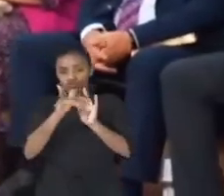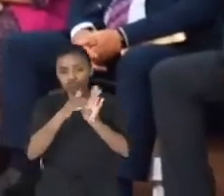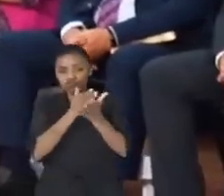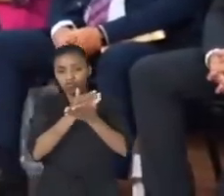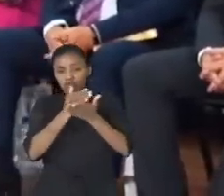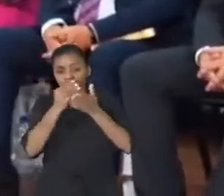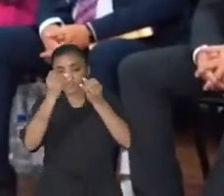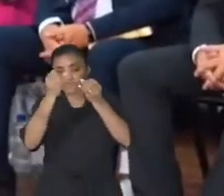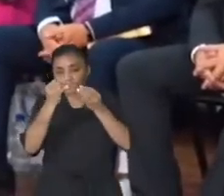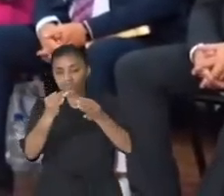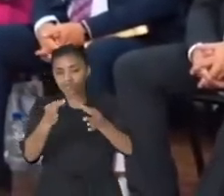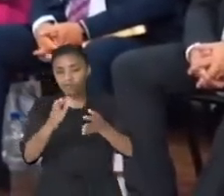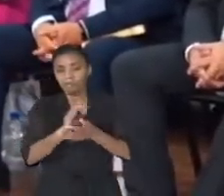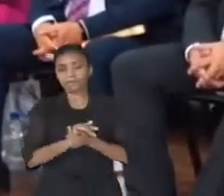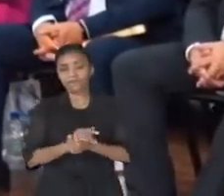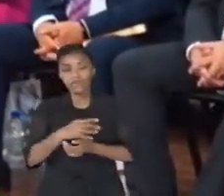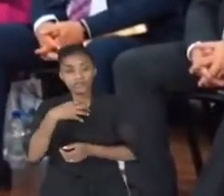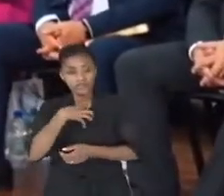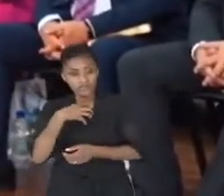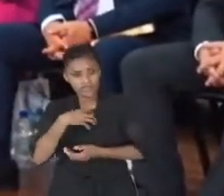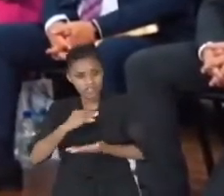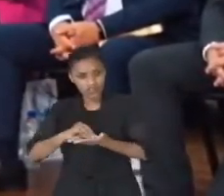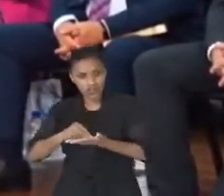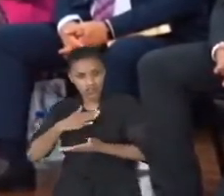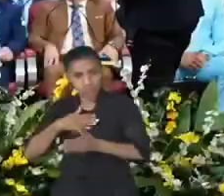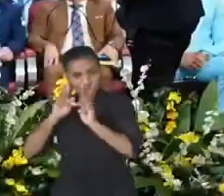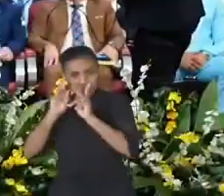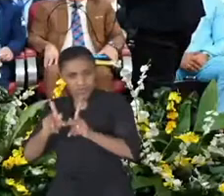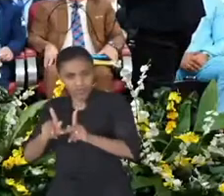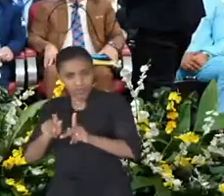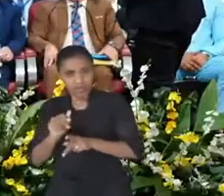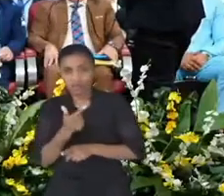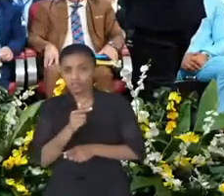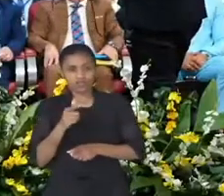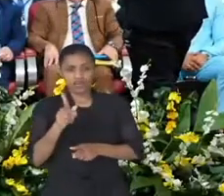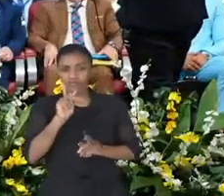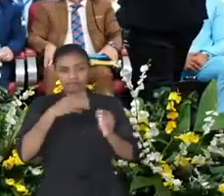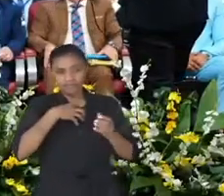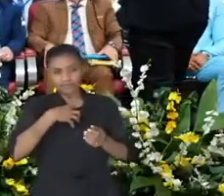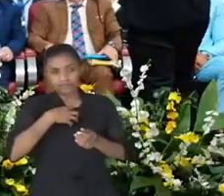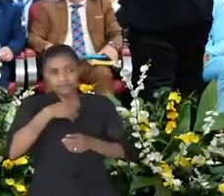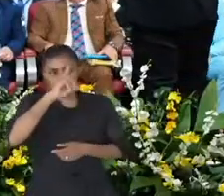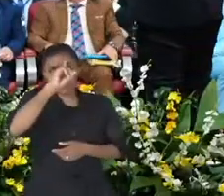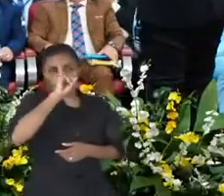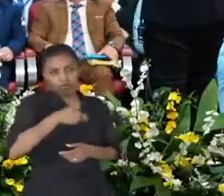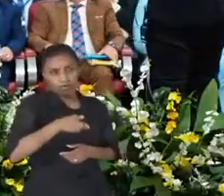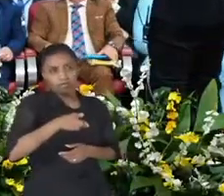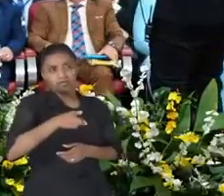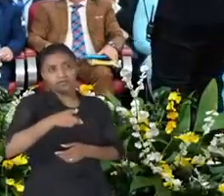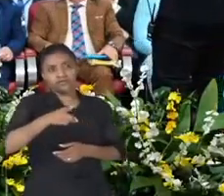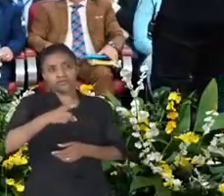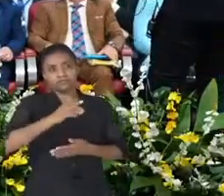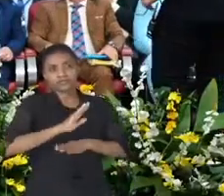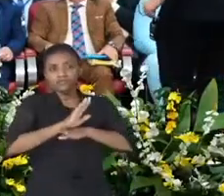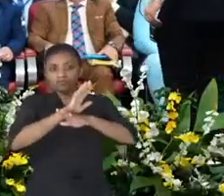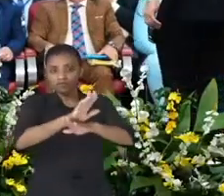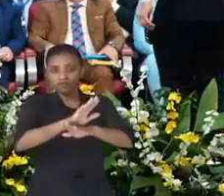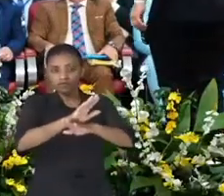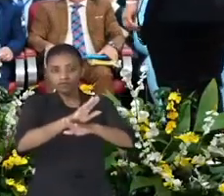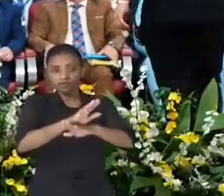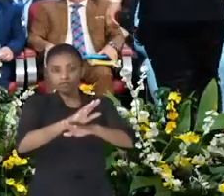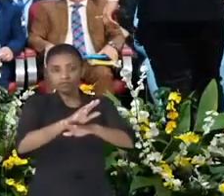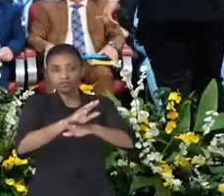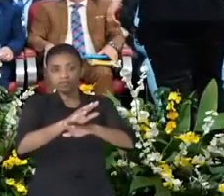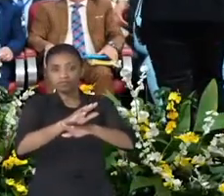problema da carência. Sentem falta da minha presença? Não vão sentir. Eu vou mandar o Espírito Santo. E o Espírito Santo vai suprir a minha